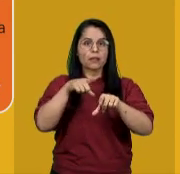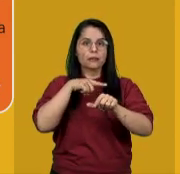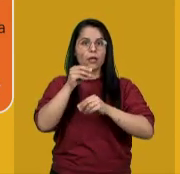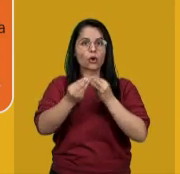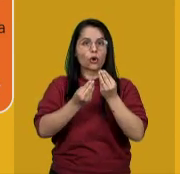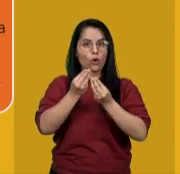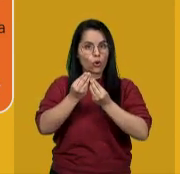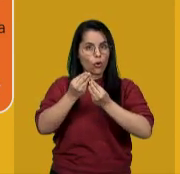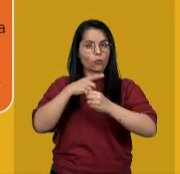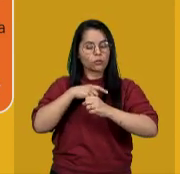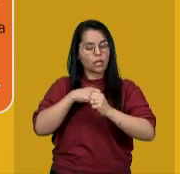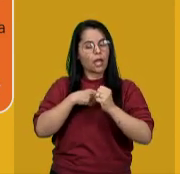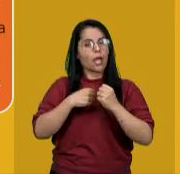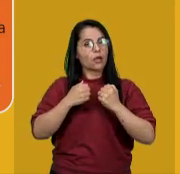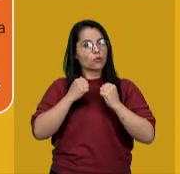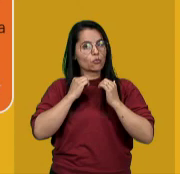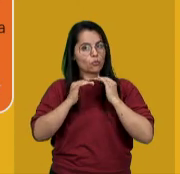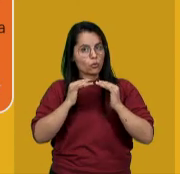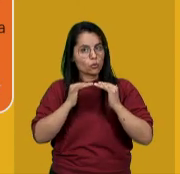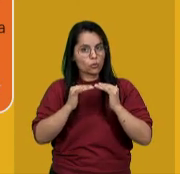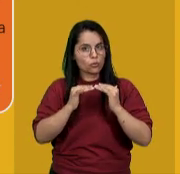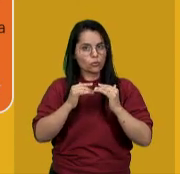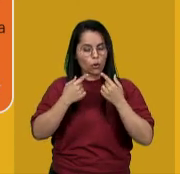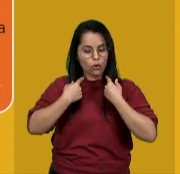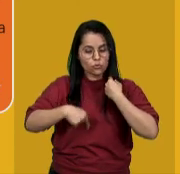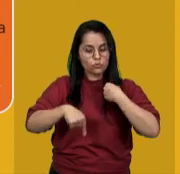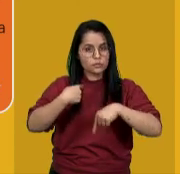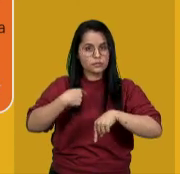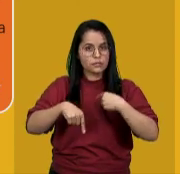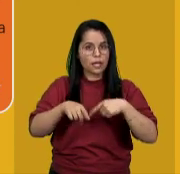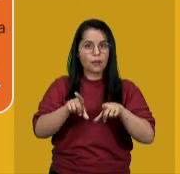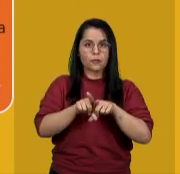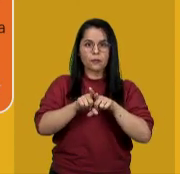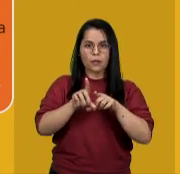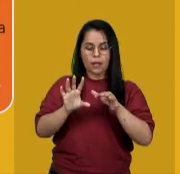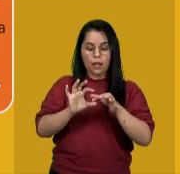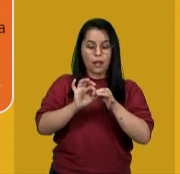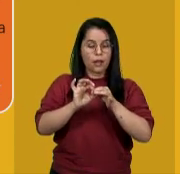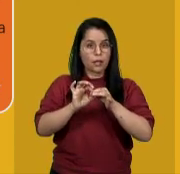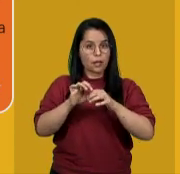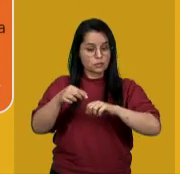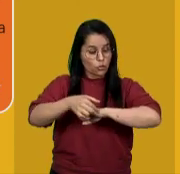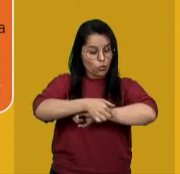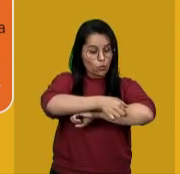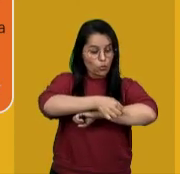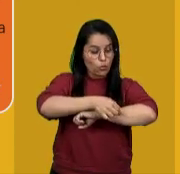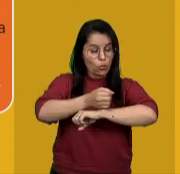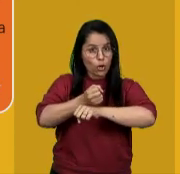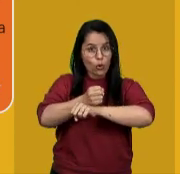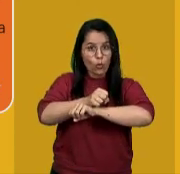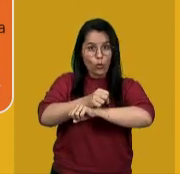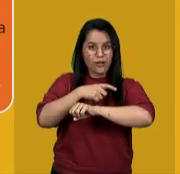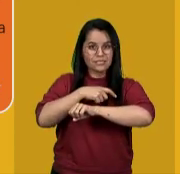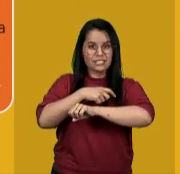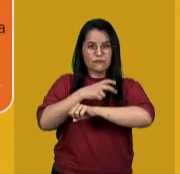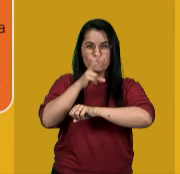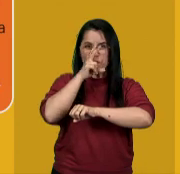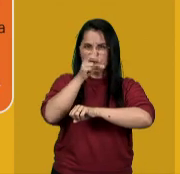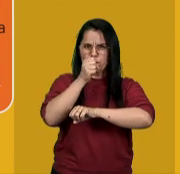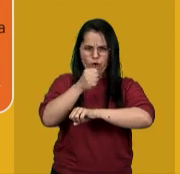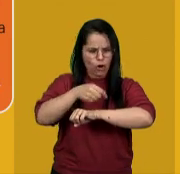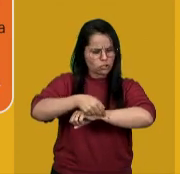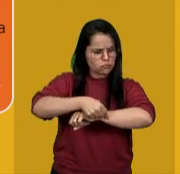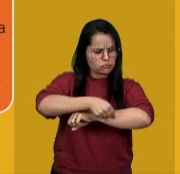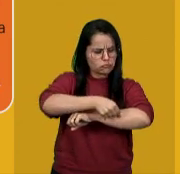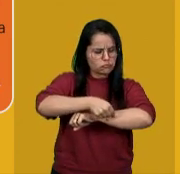sistema locomotor. A ligação dos músculos aos ossos é feita por estruturas resistentes, em